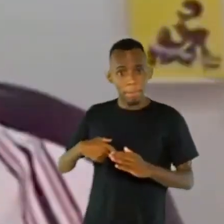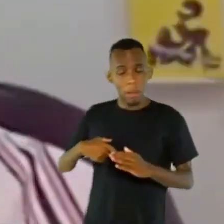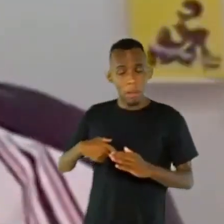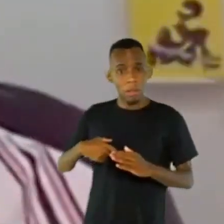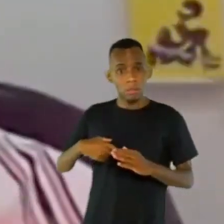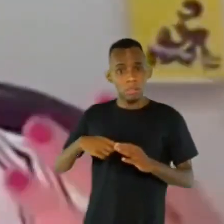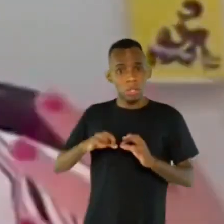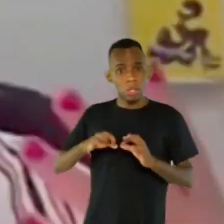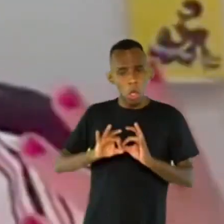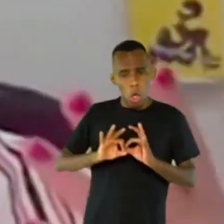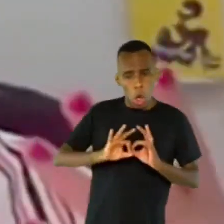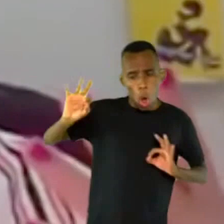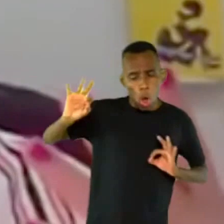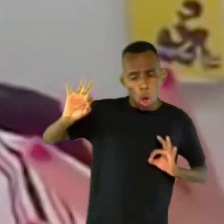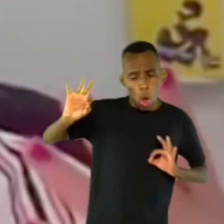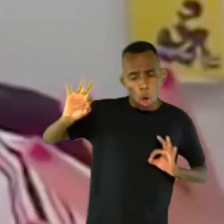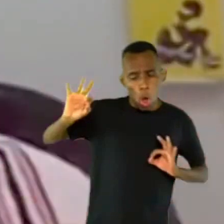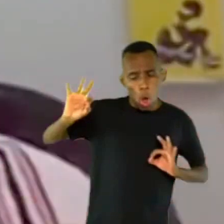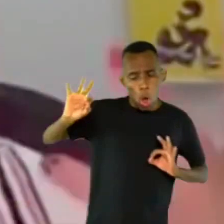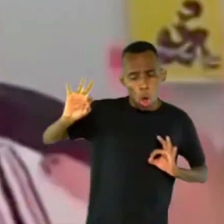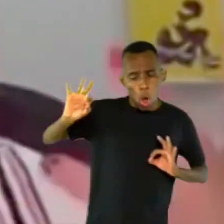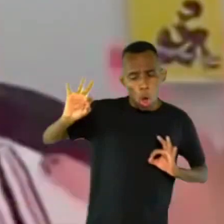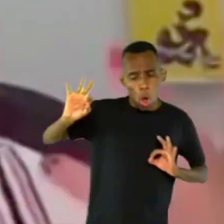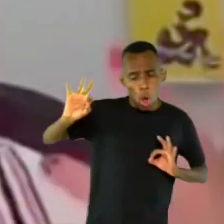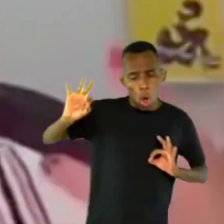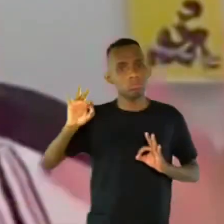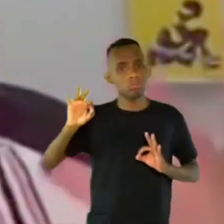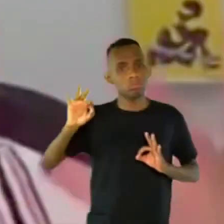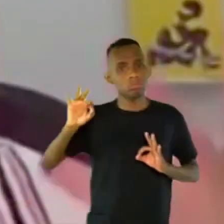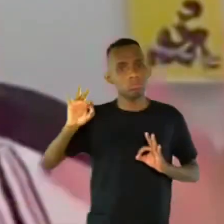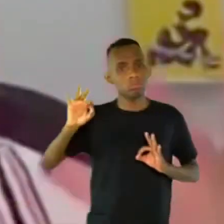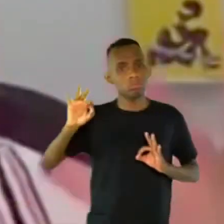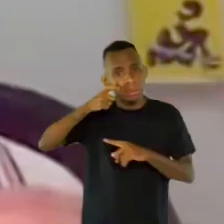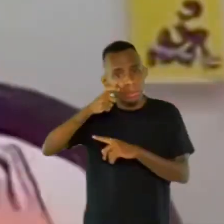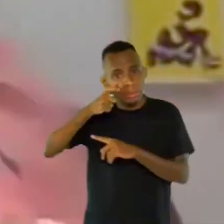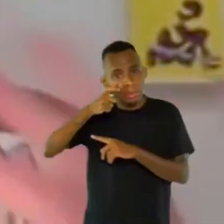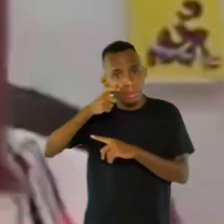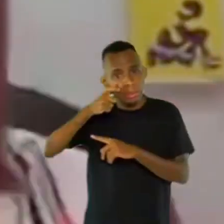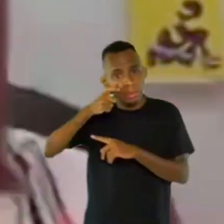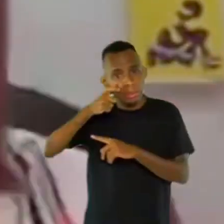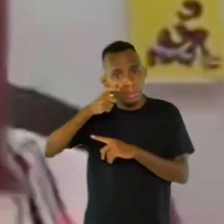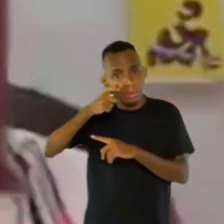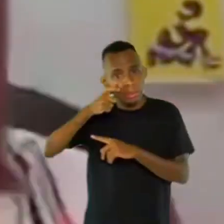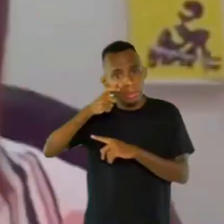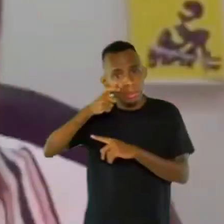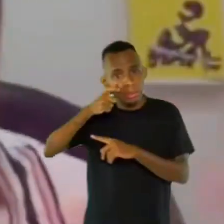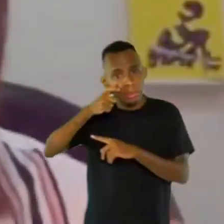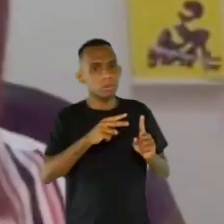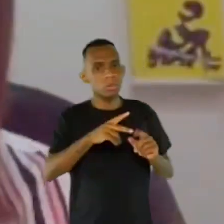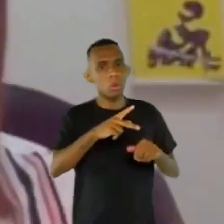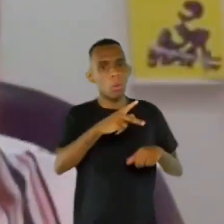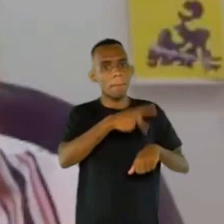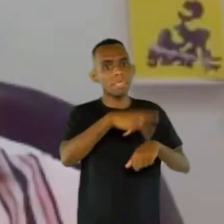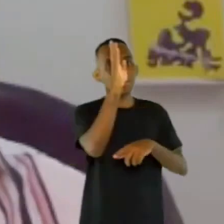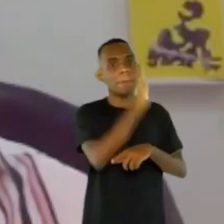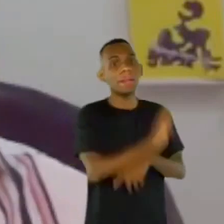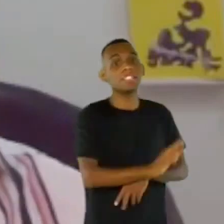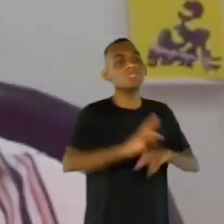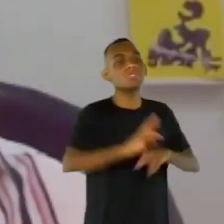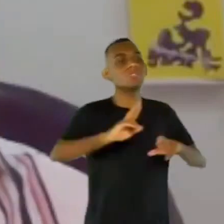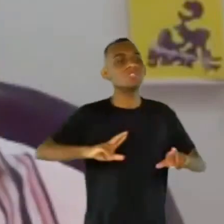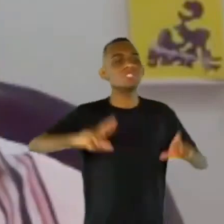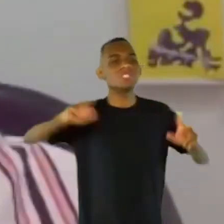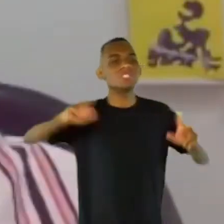de uma certa forma, que é interessante para você ver o Brasil com essa distância. Talvez aqui eu não tivesse essa mesma leitura,